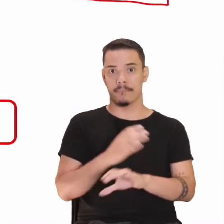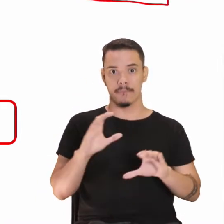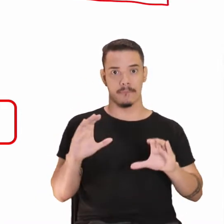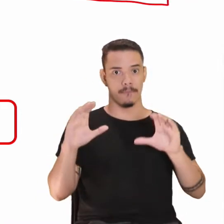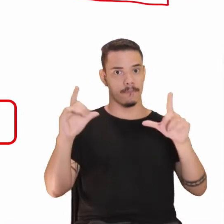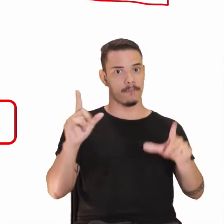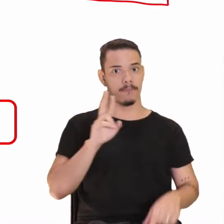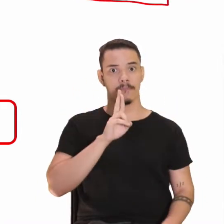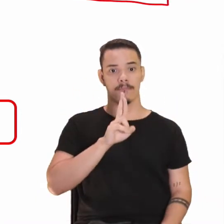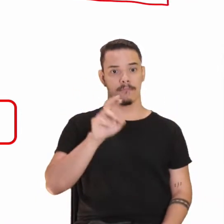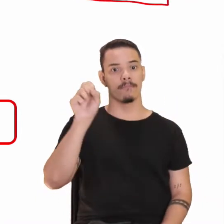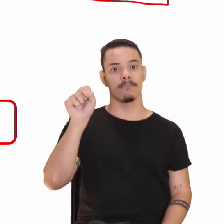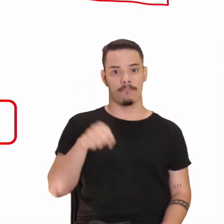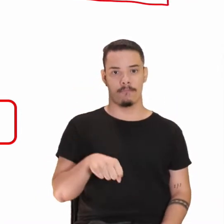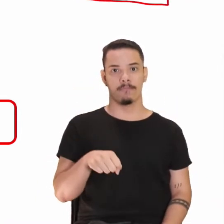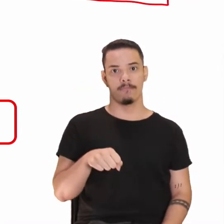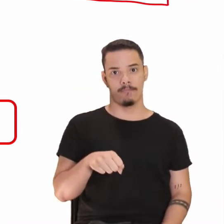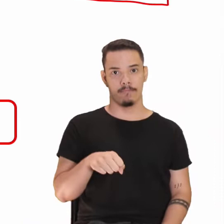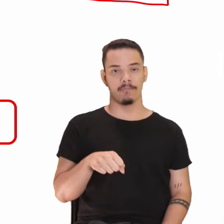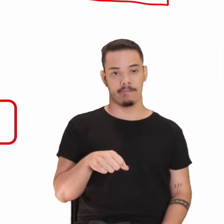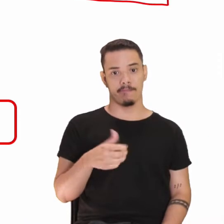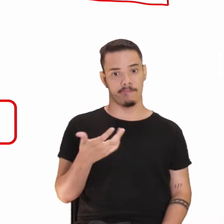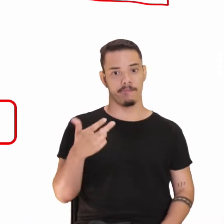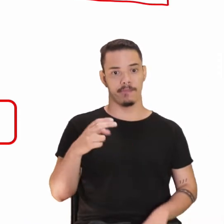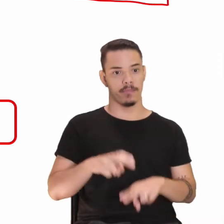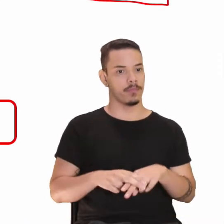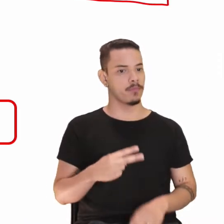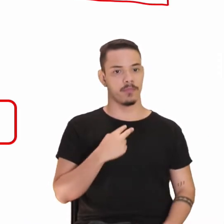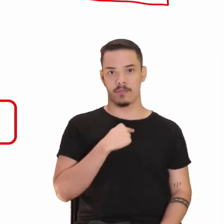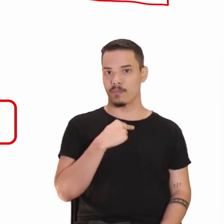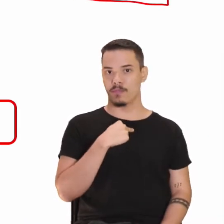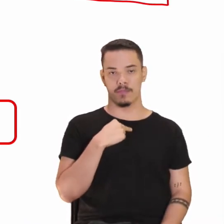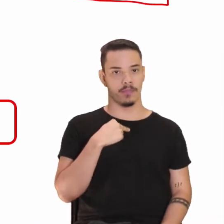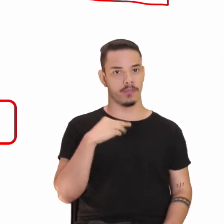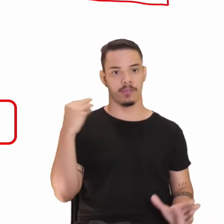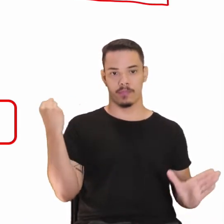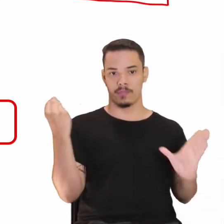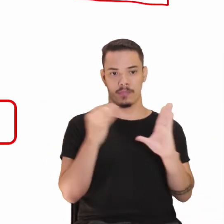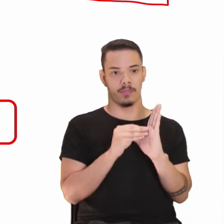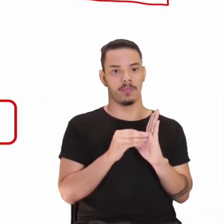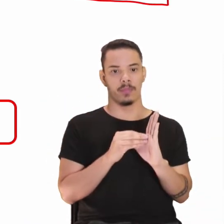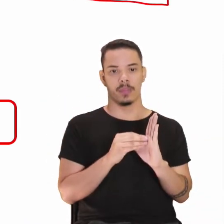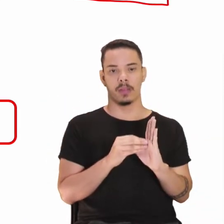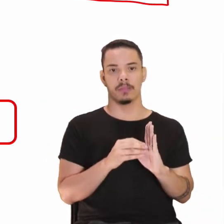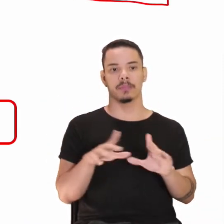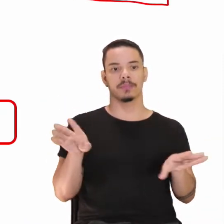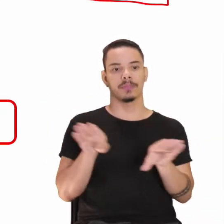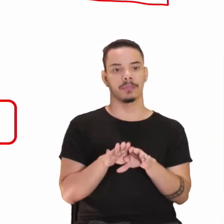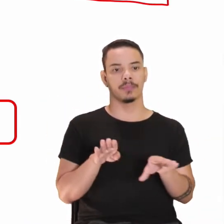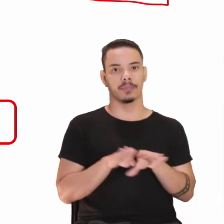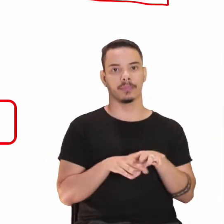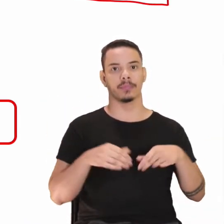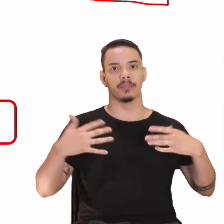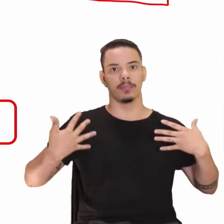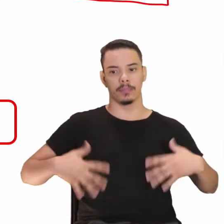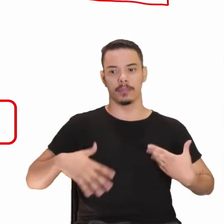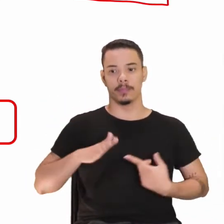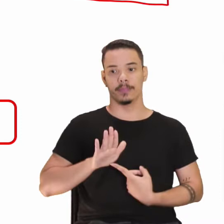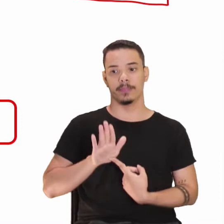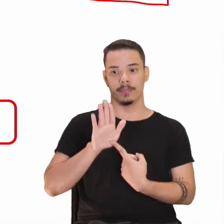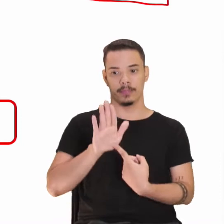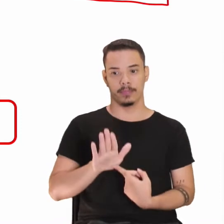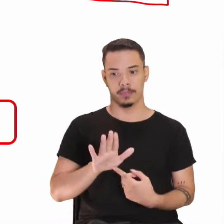representa a subjetividade, certo? Então, por isso não pode ser o gabarito. Letra D, o gênero dramático apresenta esta